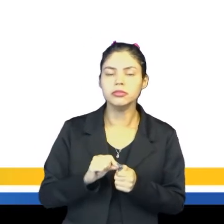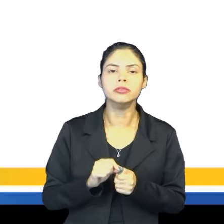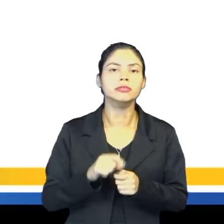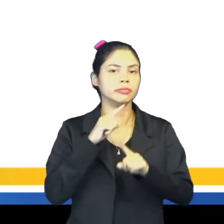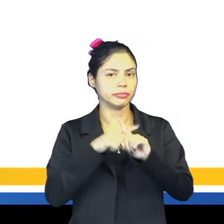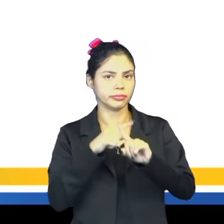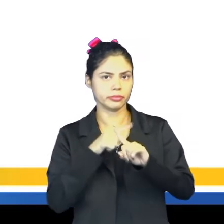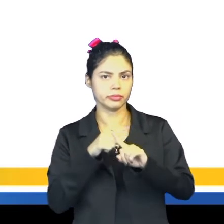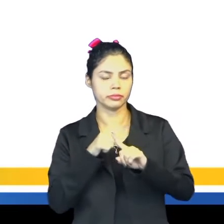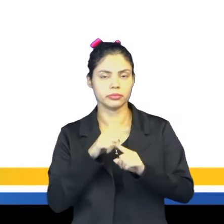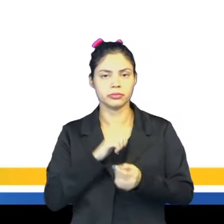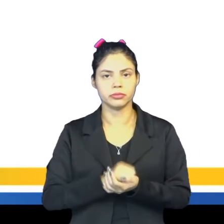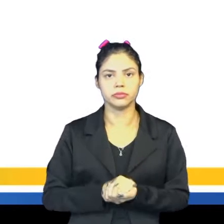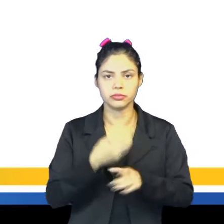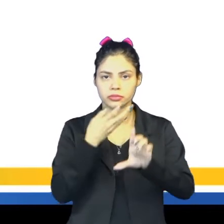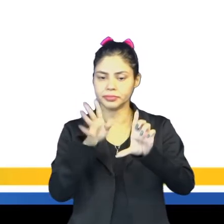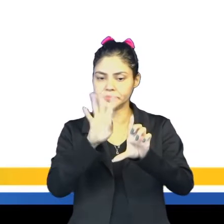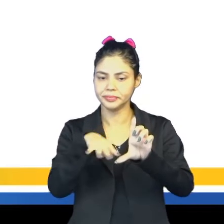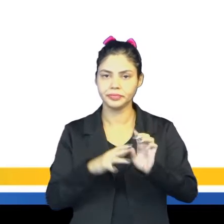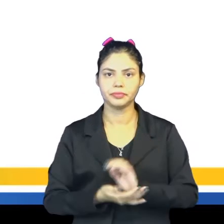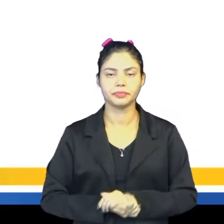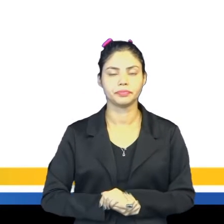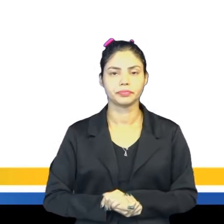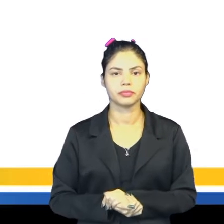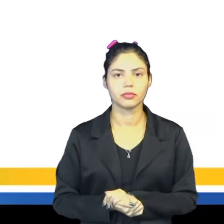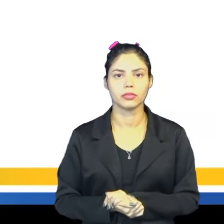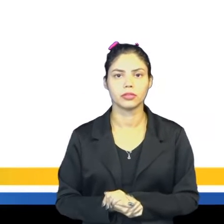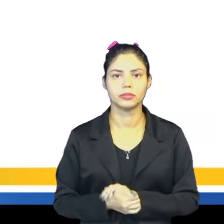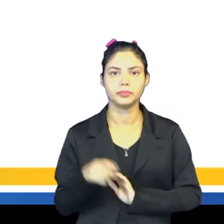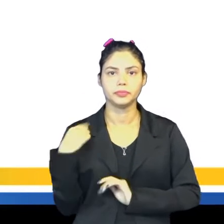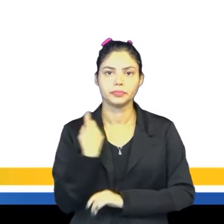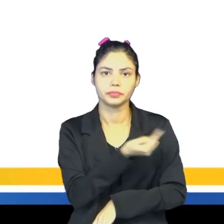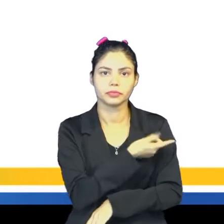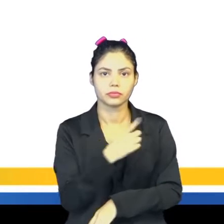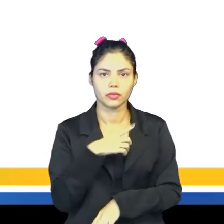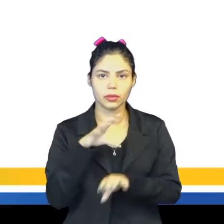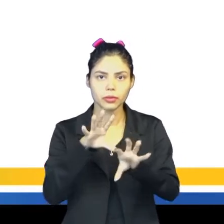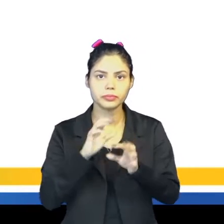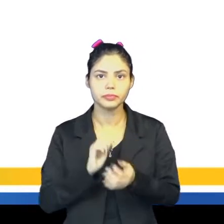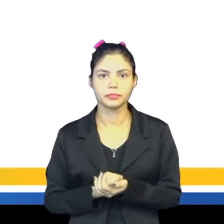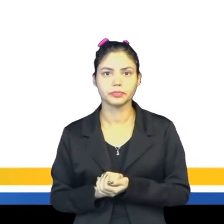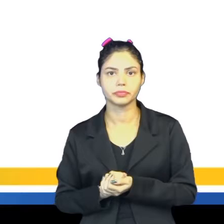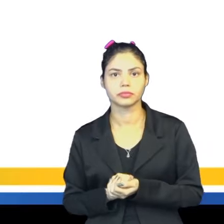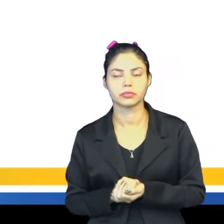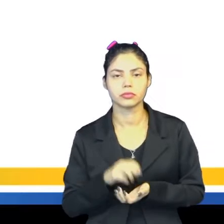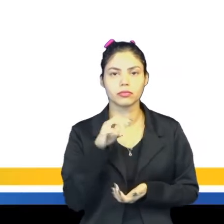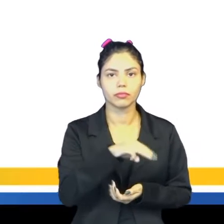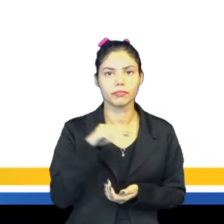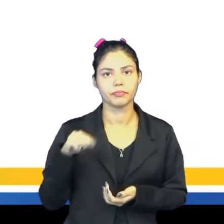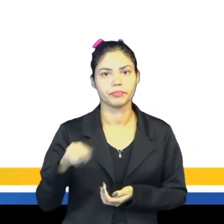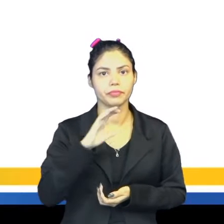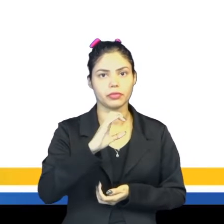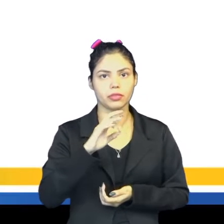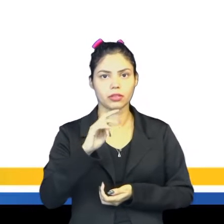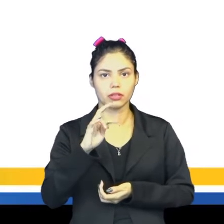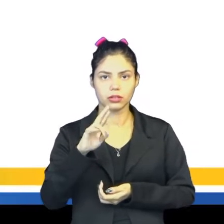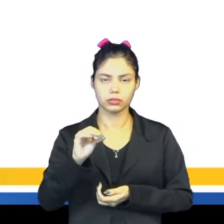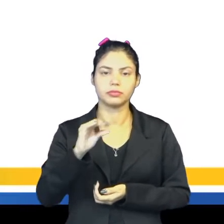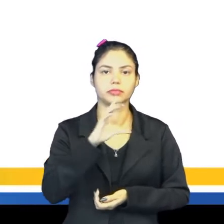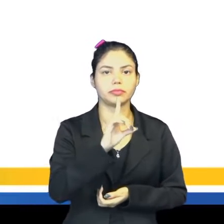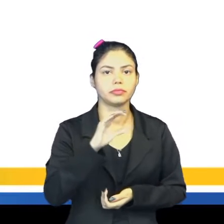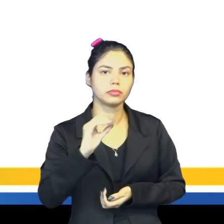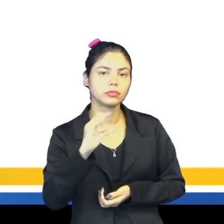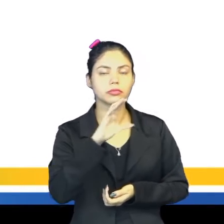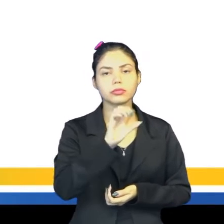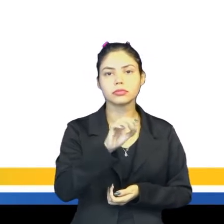multiplicar. Então, vamos aí essa tabela. Nós temos aí quililitro, hectolitro,